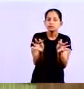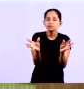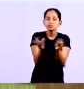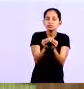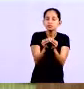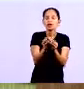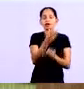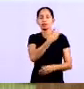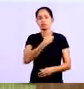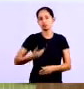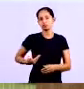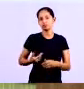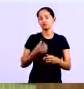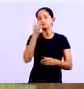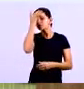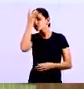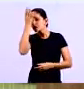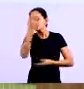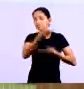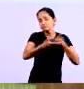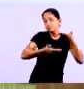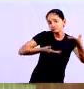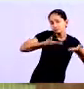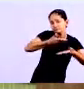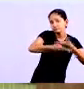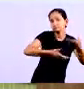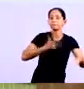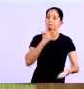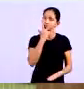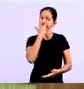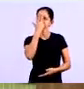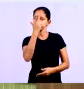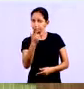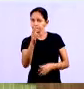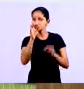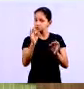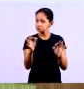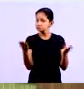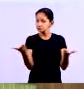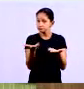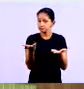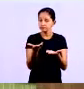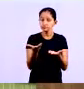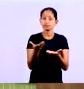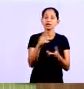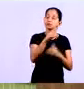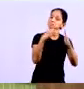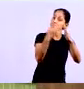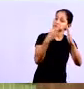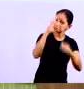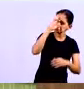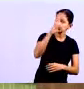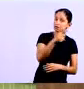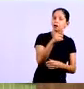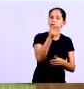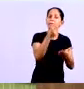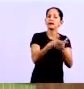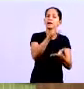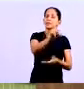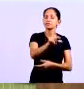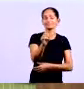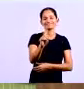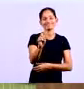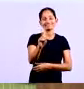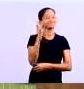do governo, simplifica a fiscalização, simplifica a vida do empresário, mas não quer dizer que vai pagar menos imposto.